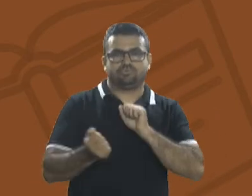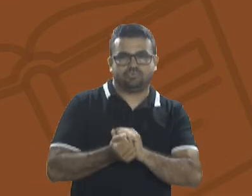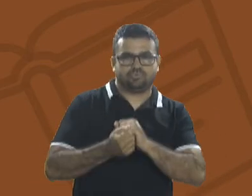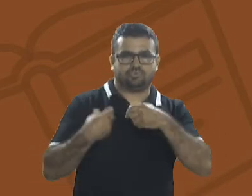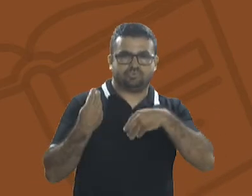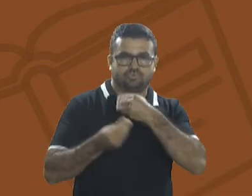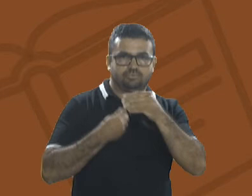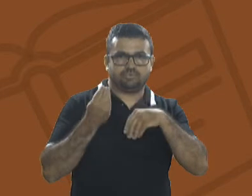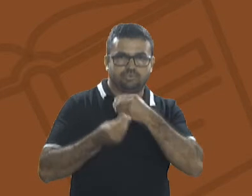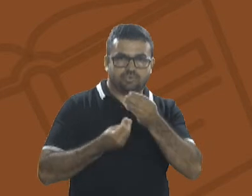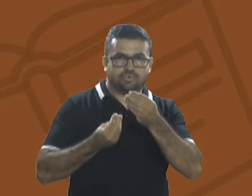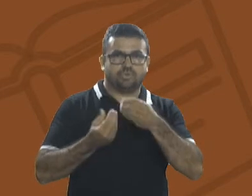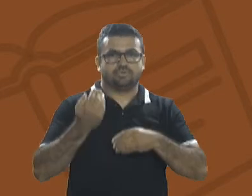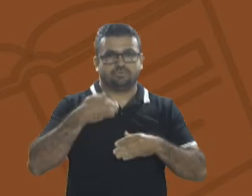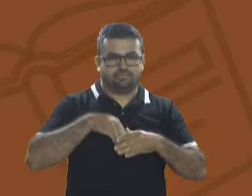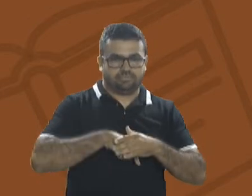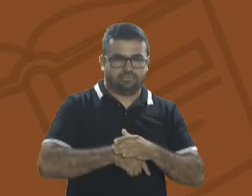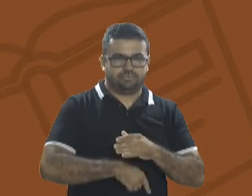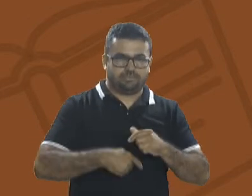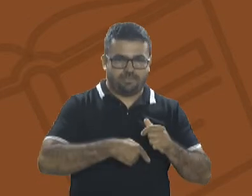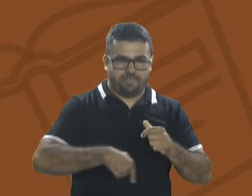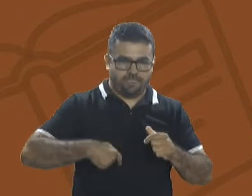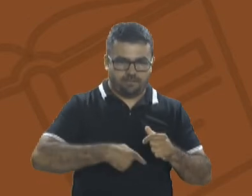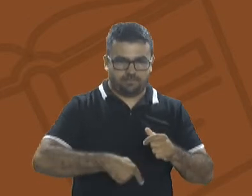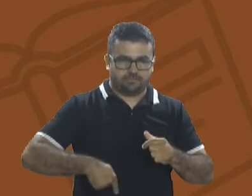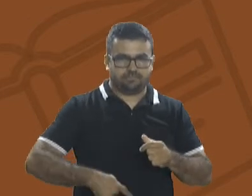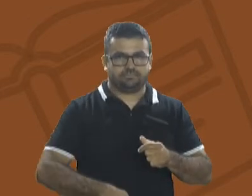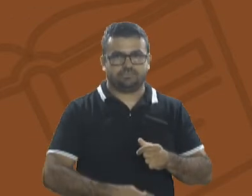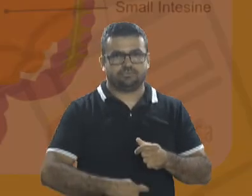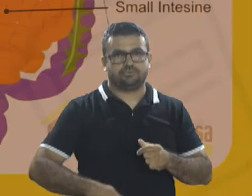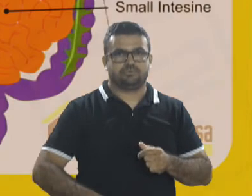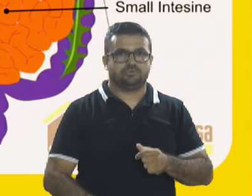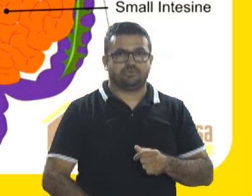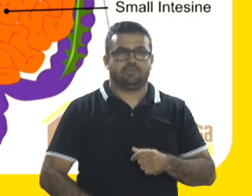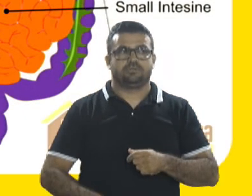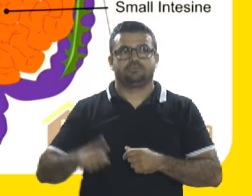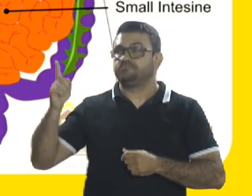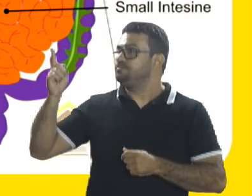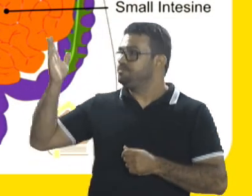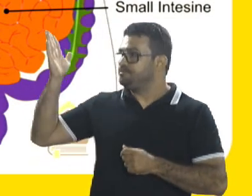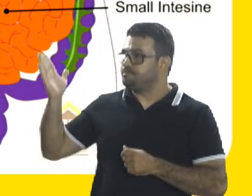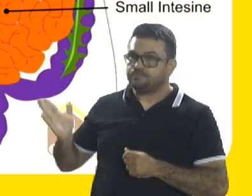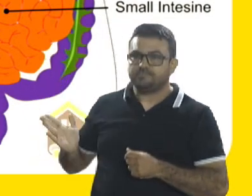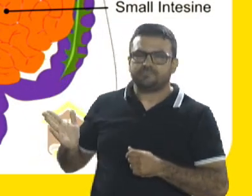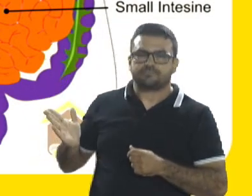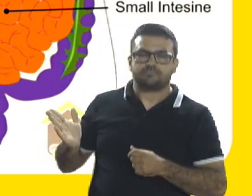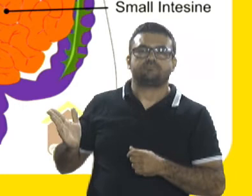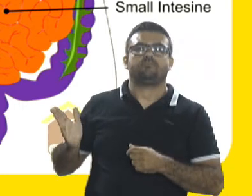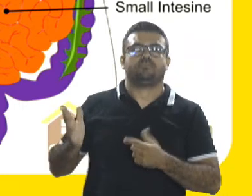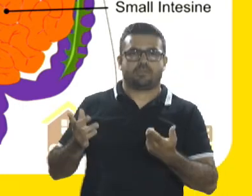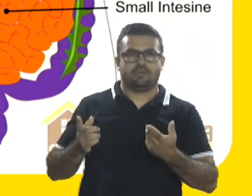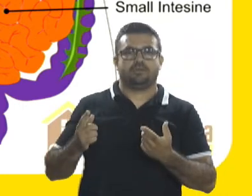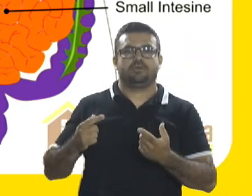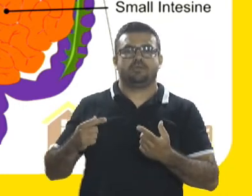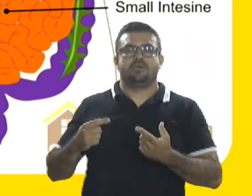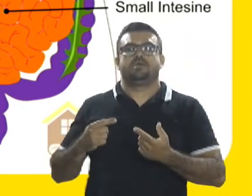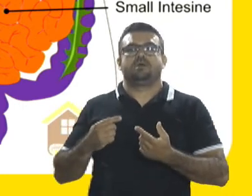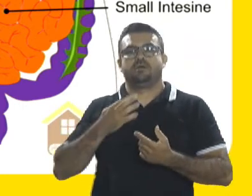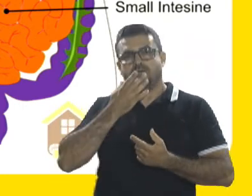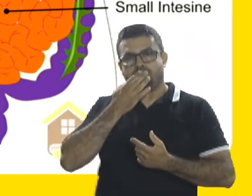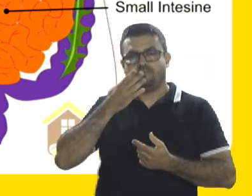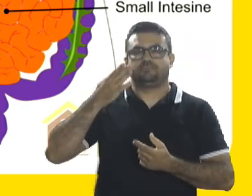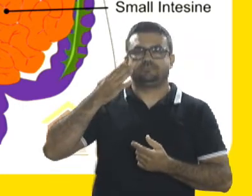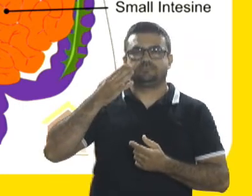substâncias, vão para o intestino delgado. O intestino delgado, ó, é esses daqui, ó, que estão aqui em laranja, esses